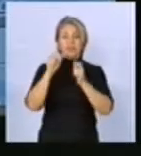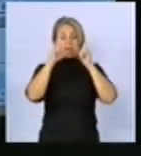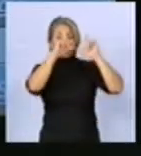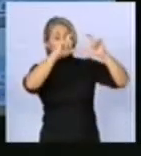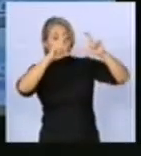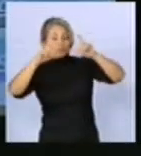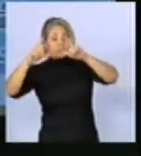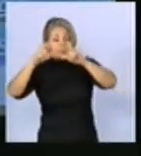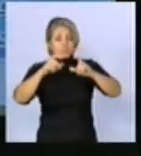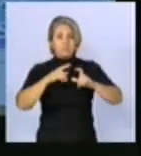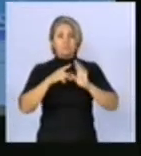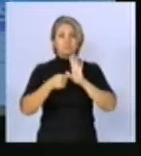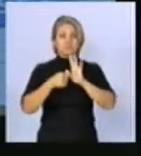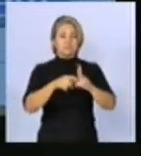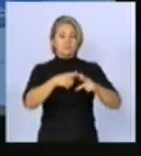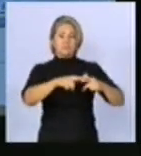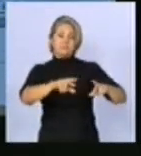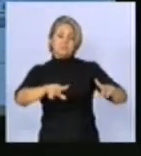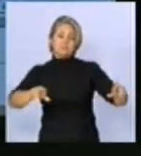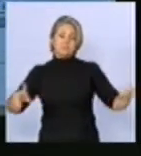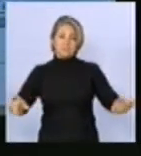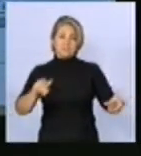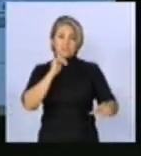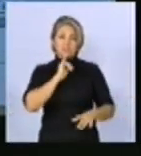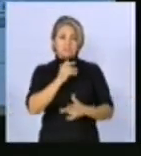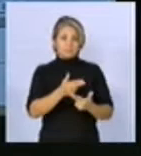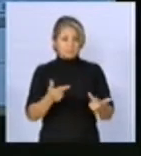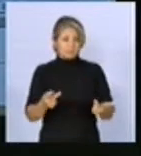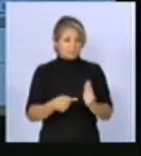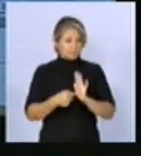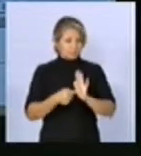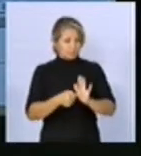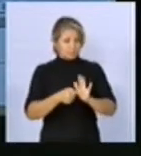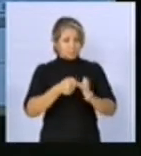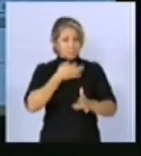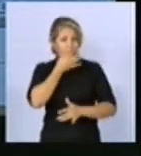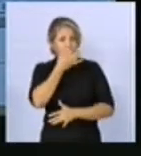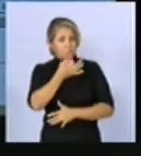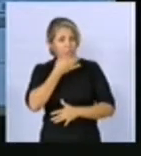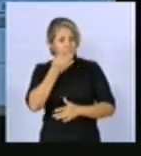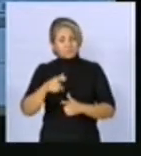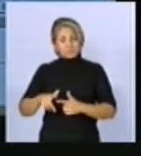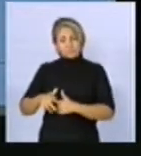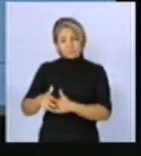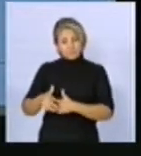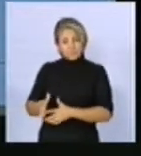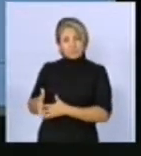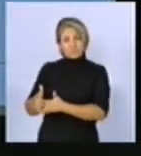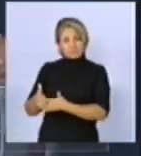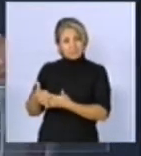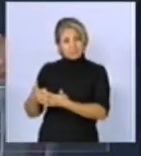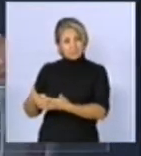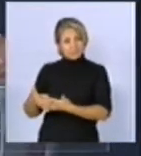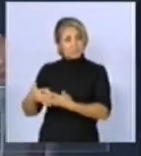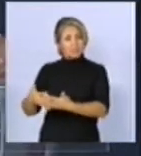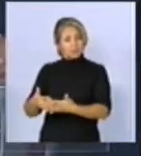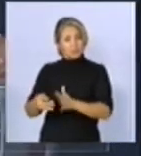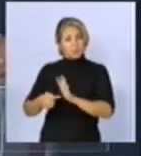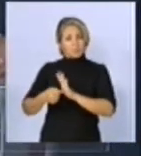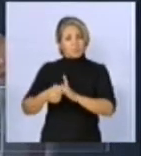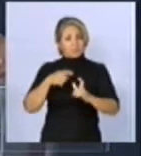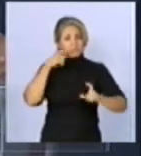não favorecem alguns aspectos das práticas propostas e são elas vem trazendo uma